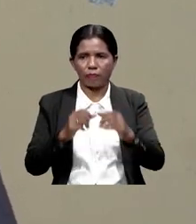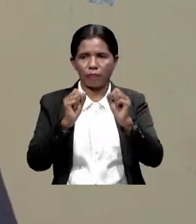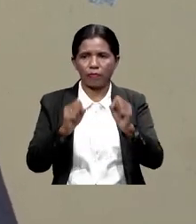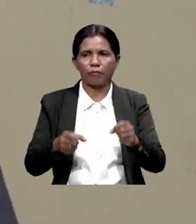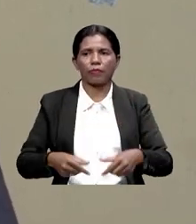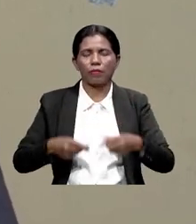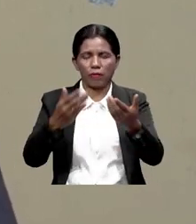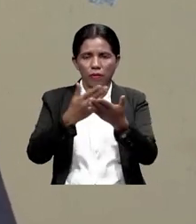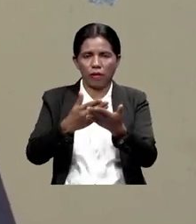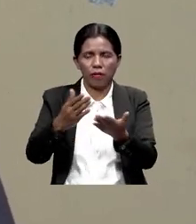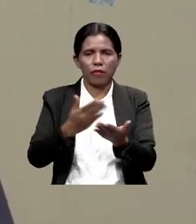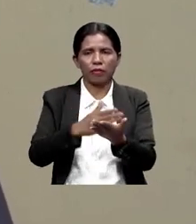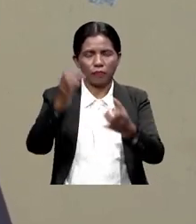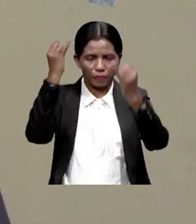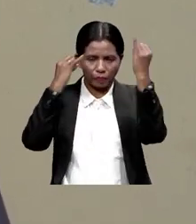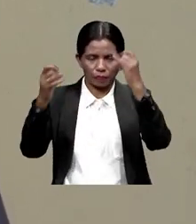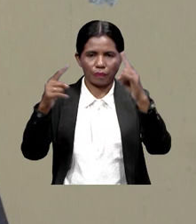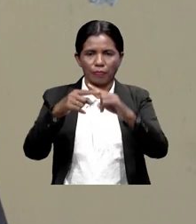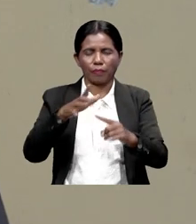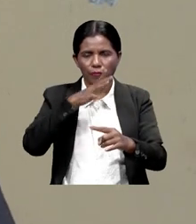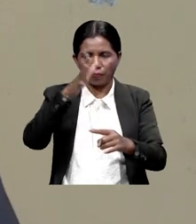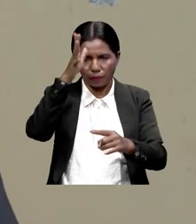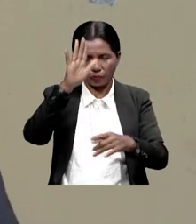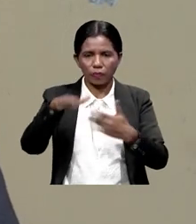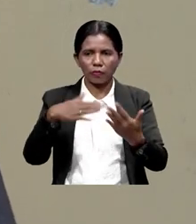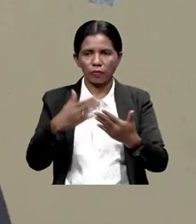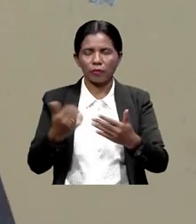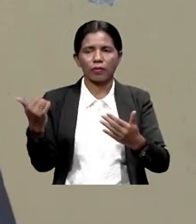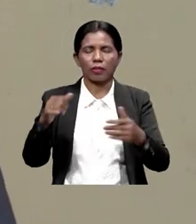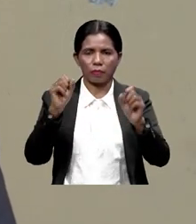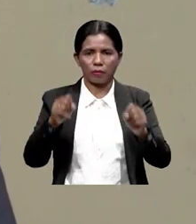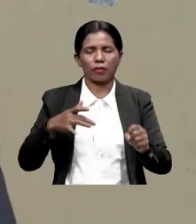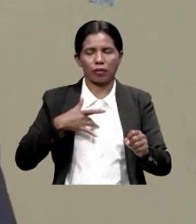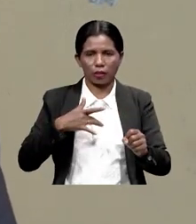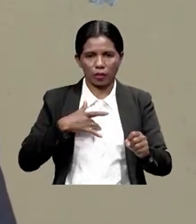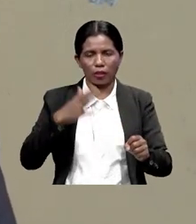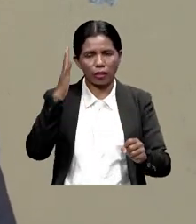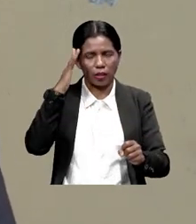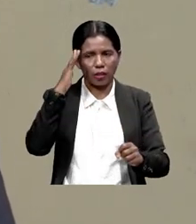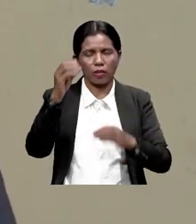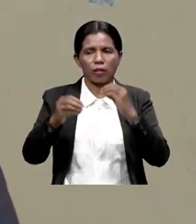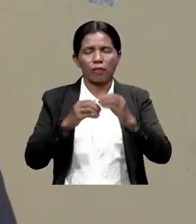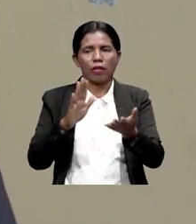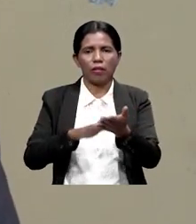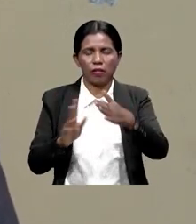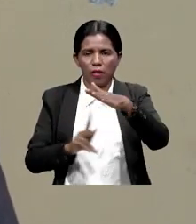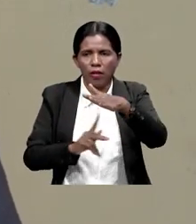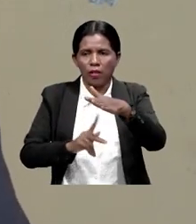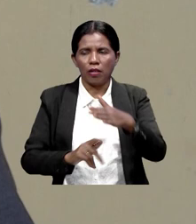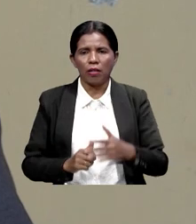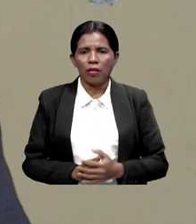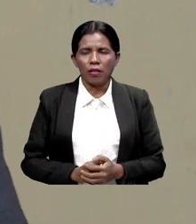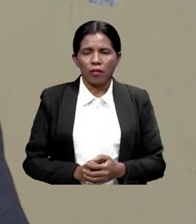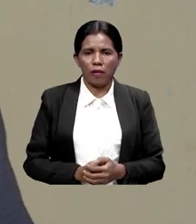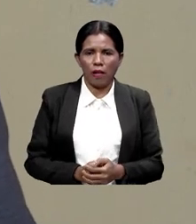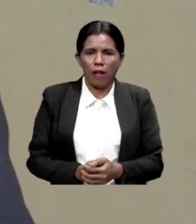foi informação né, ba iha ina aman sira. Para sira mo bele apar con ba o ensa pré-escolar ninia la la onde.